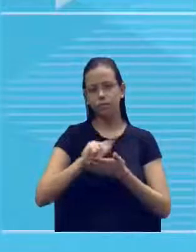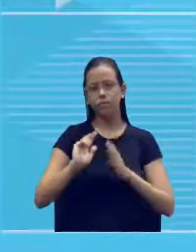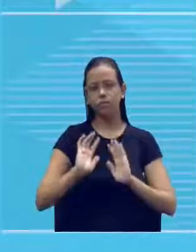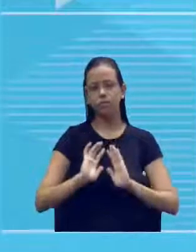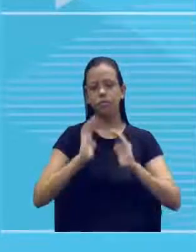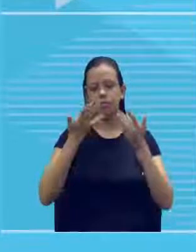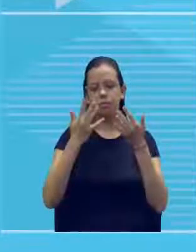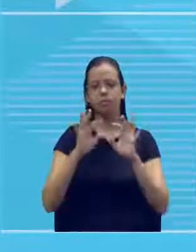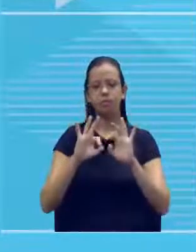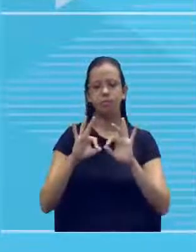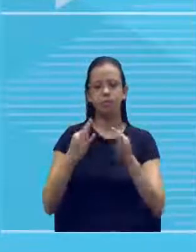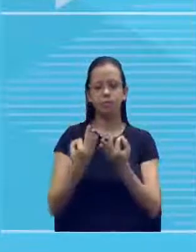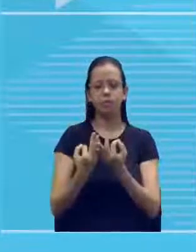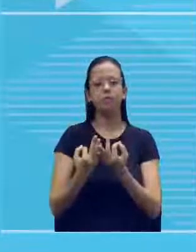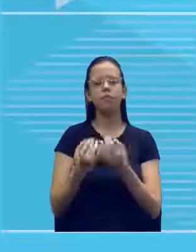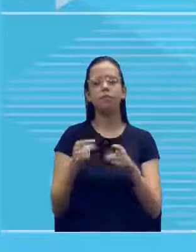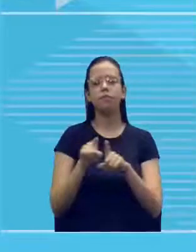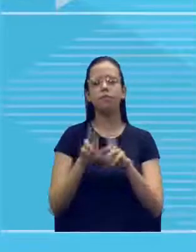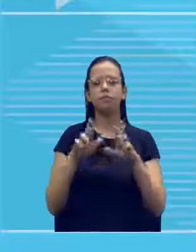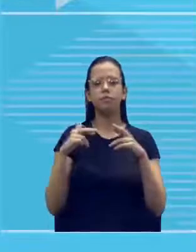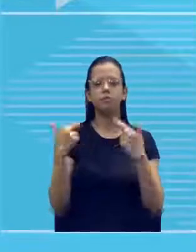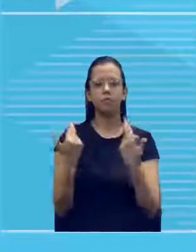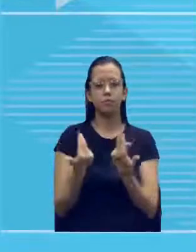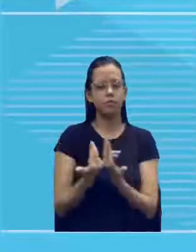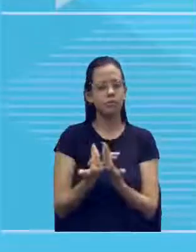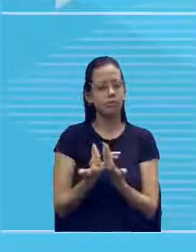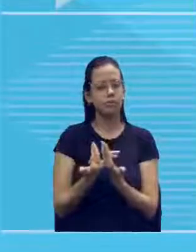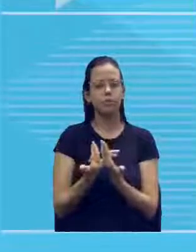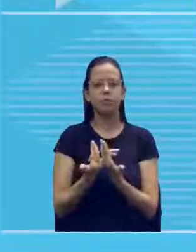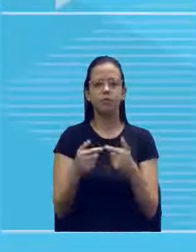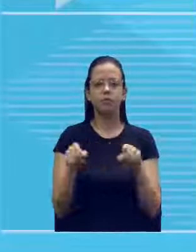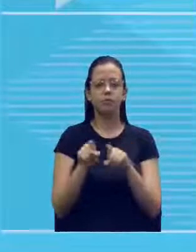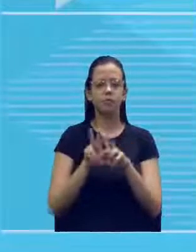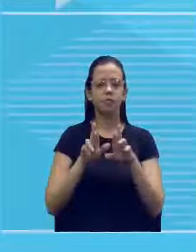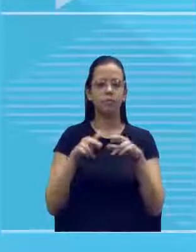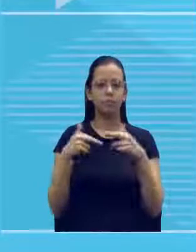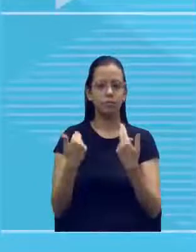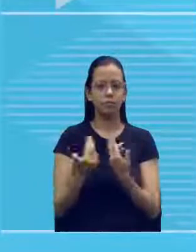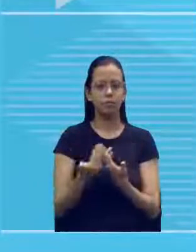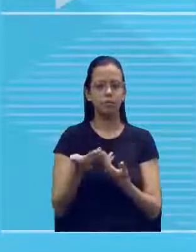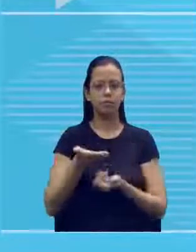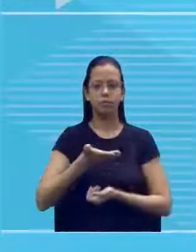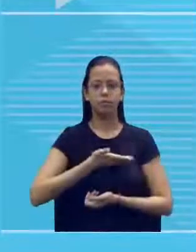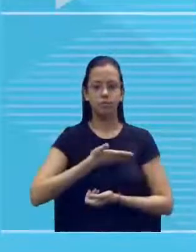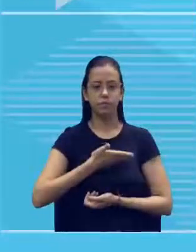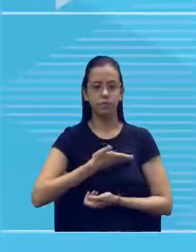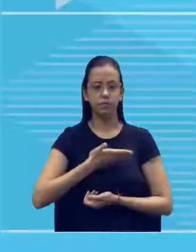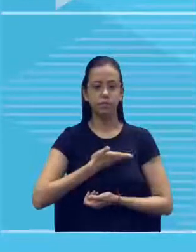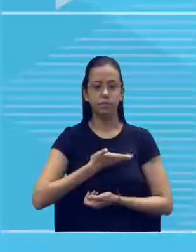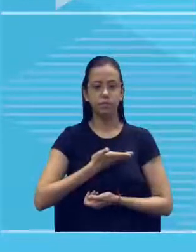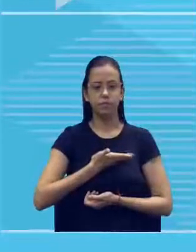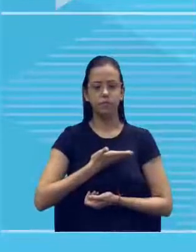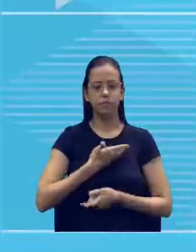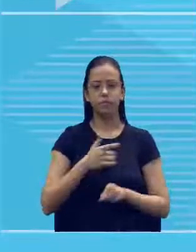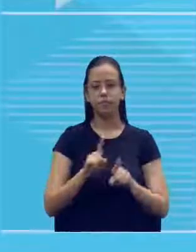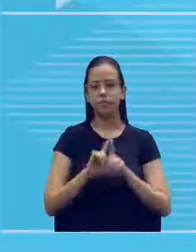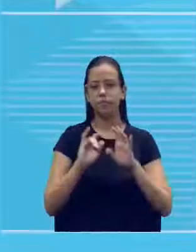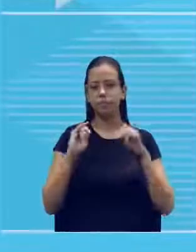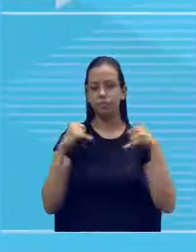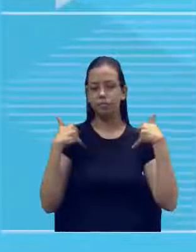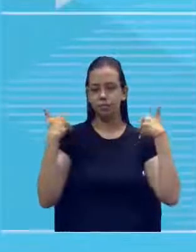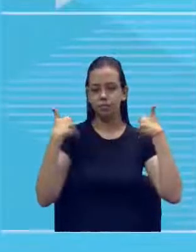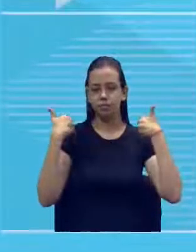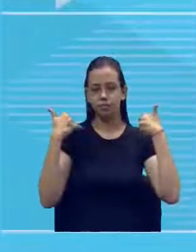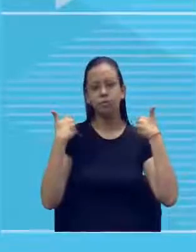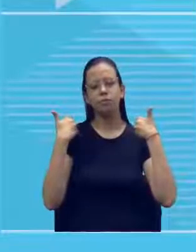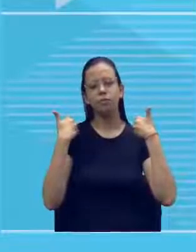Na família, reunião familiar, reunião com os amigos, né? Aniversários,